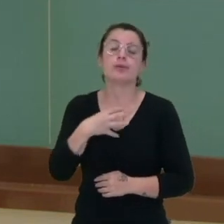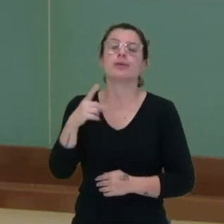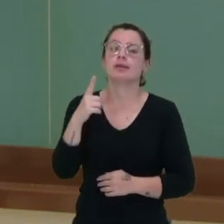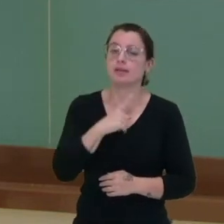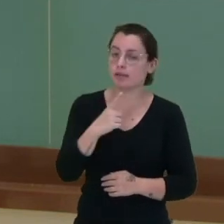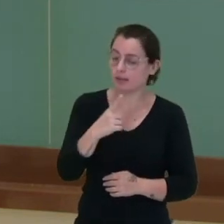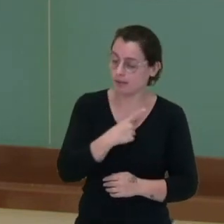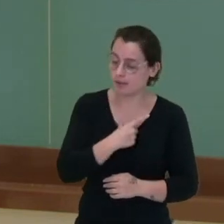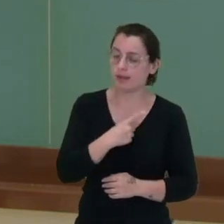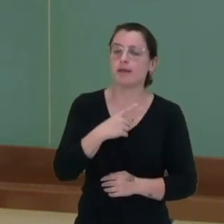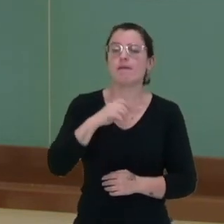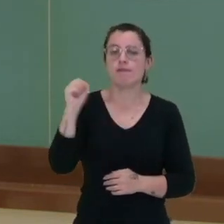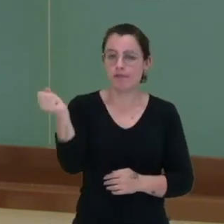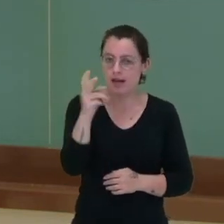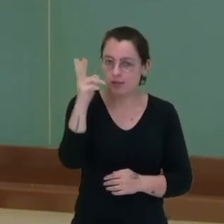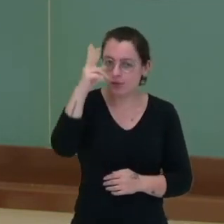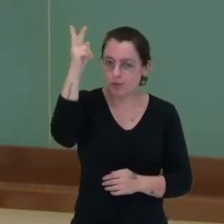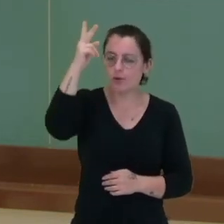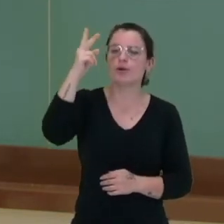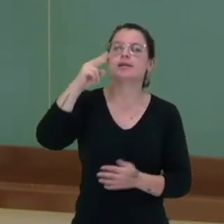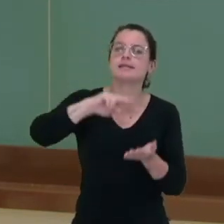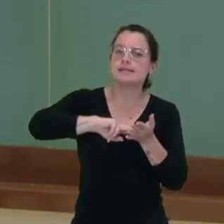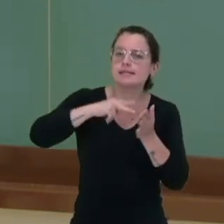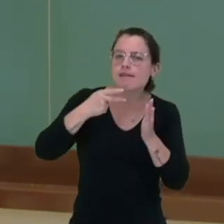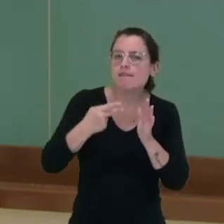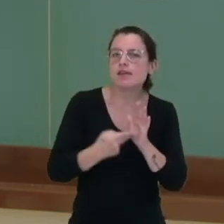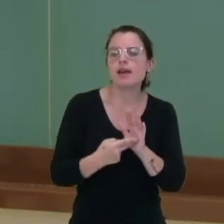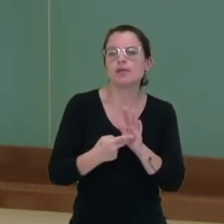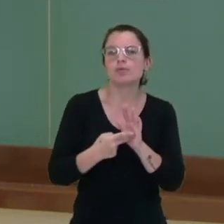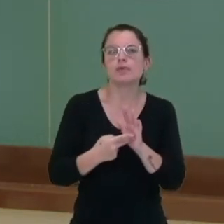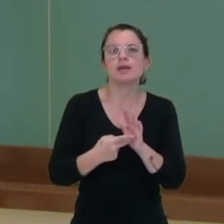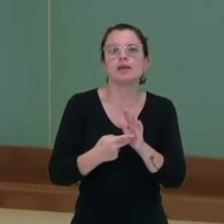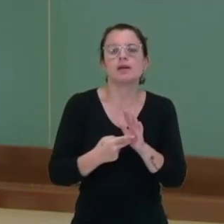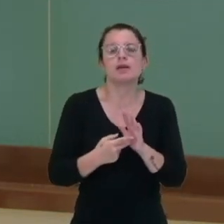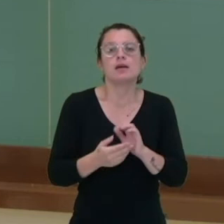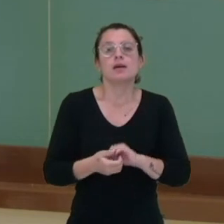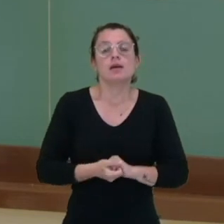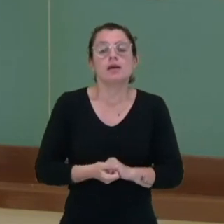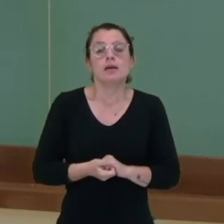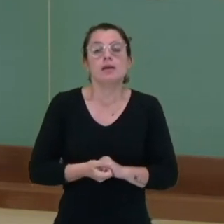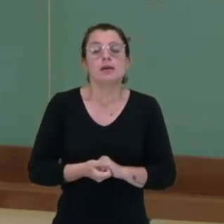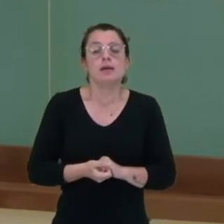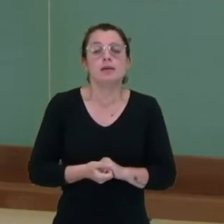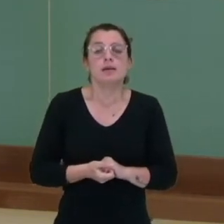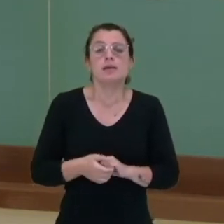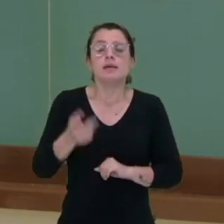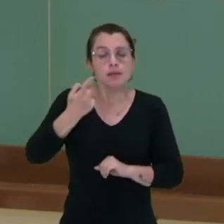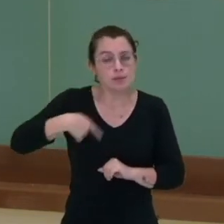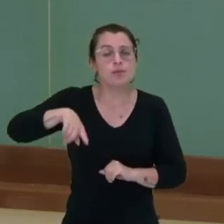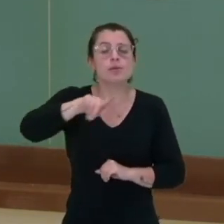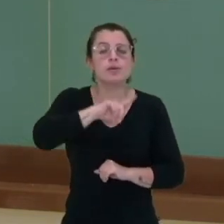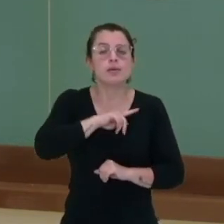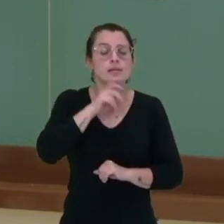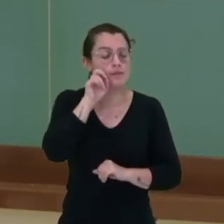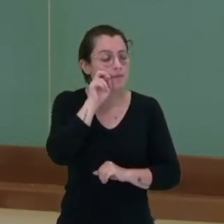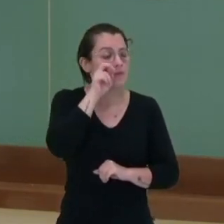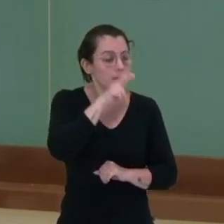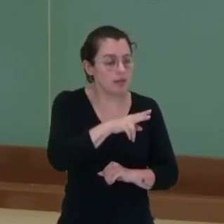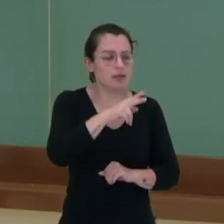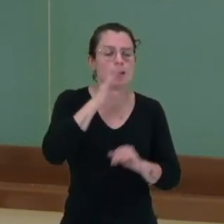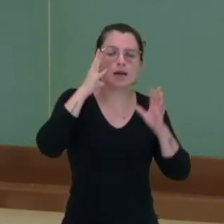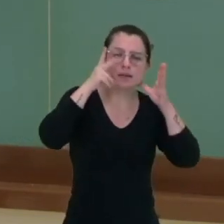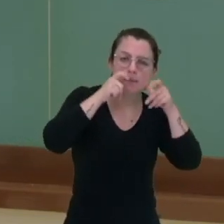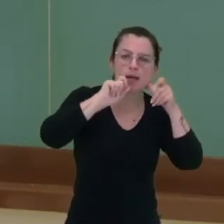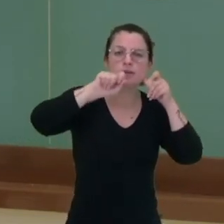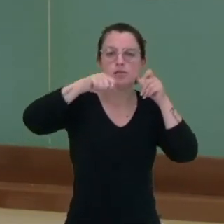valores, significados que as coisas, os animais, as pessoas vão ter perante essa cosmovisão